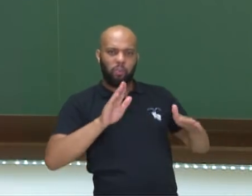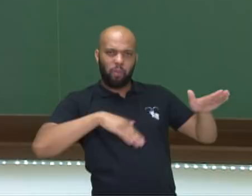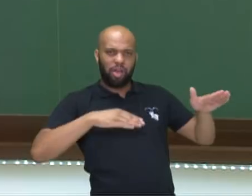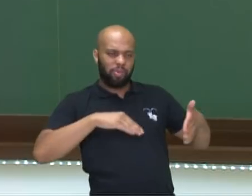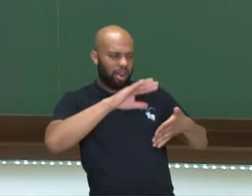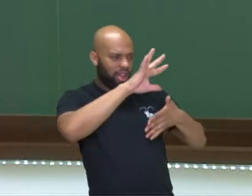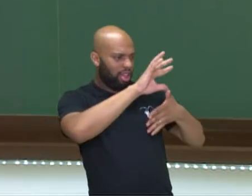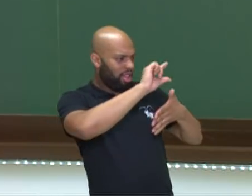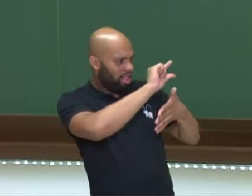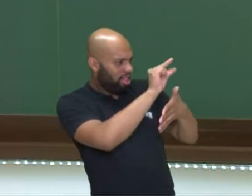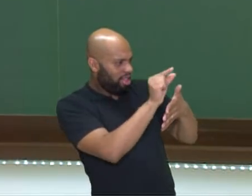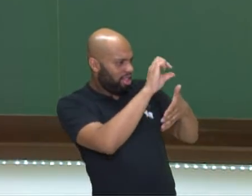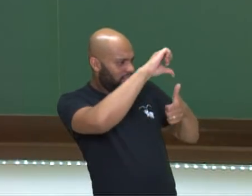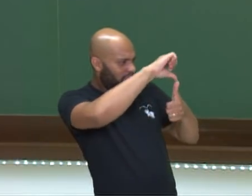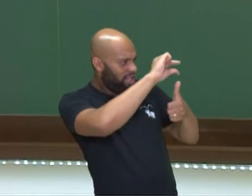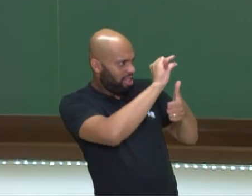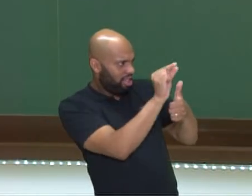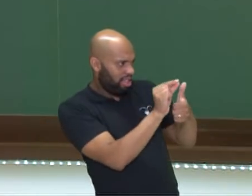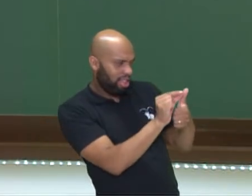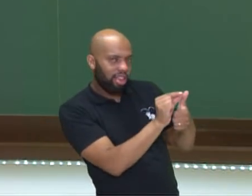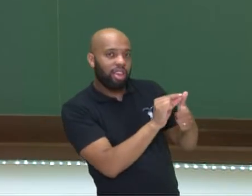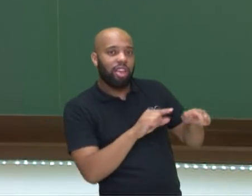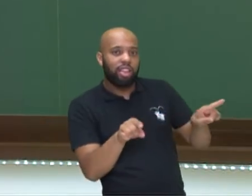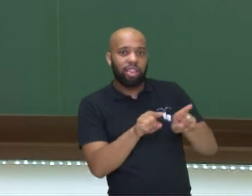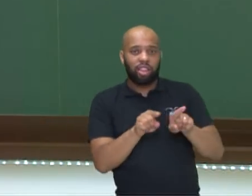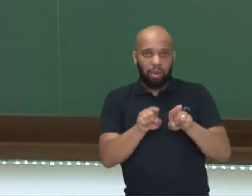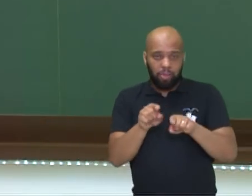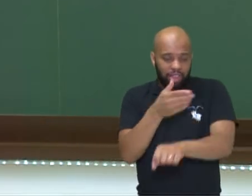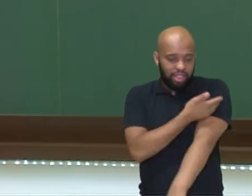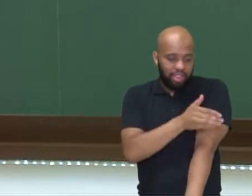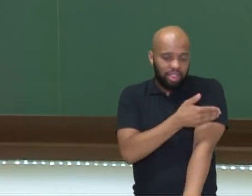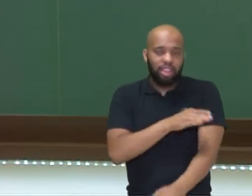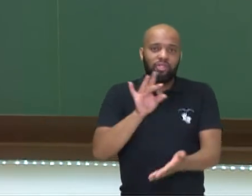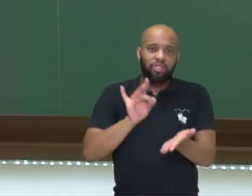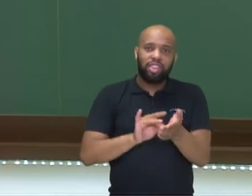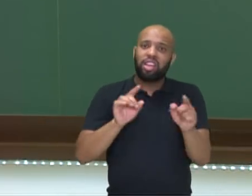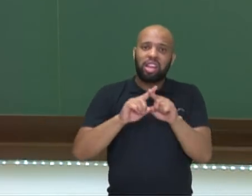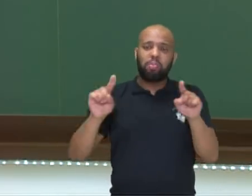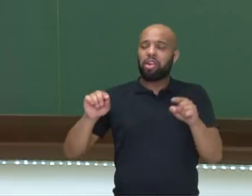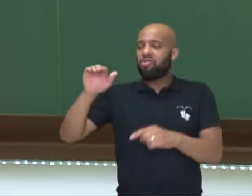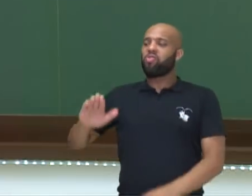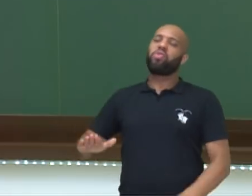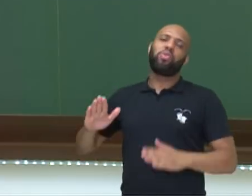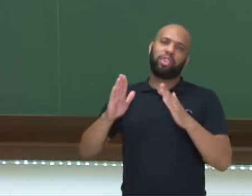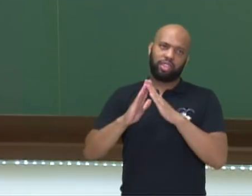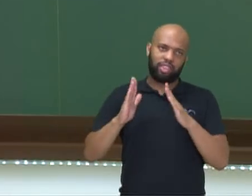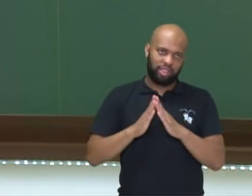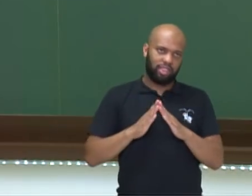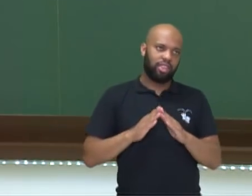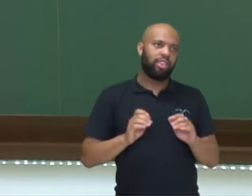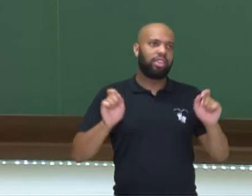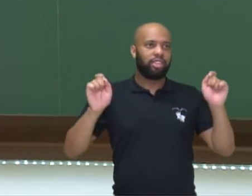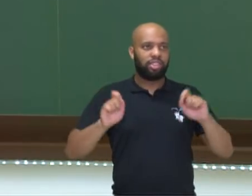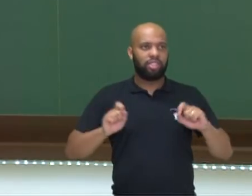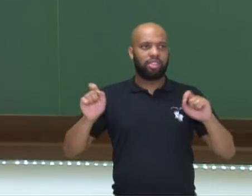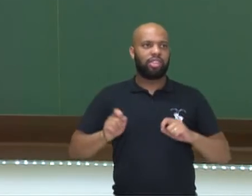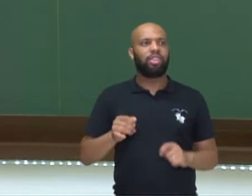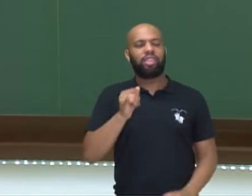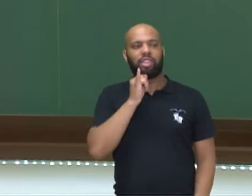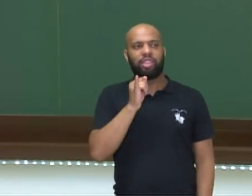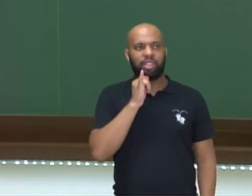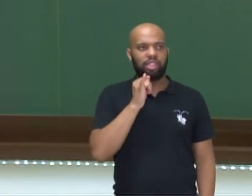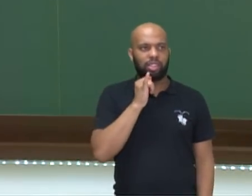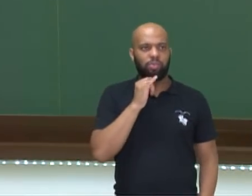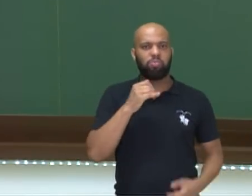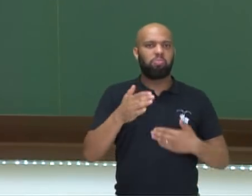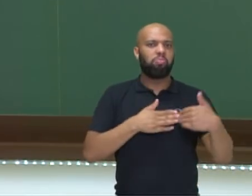se exercitar de verdade, sem, na verdade, ter saído de casa, tá? Então, você pode ter